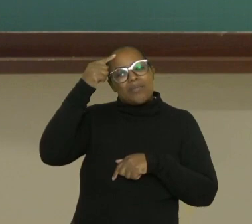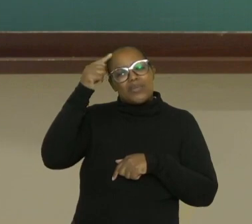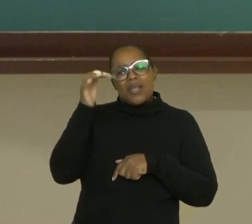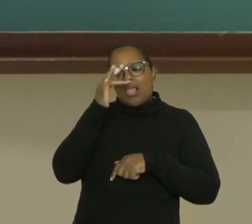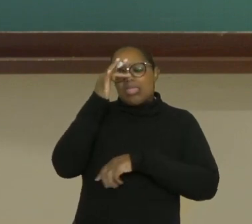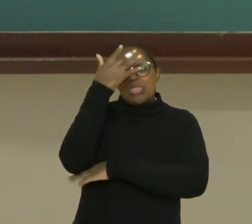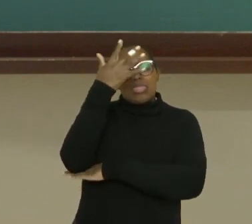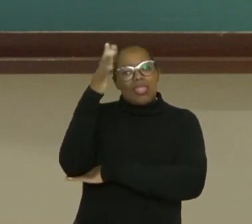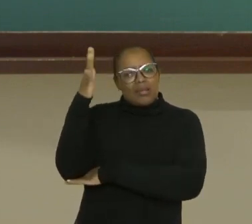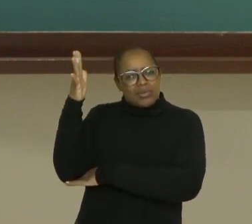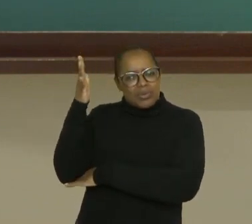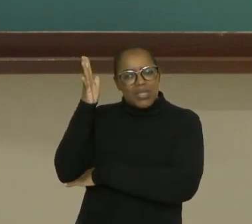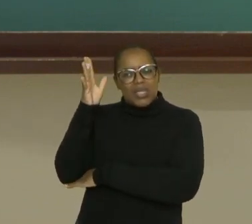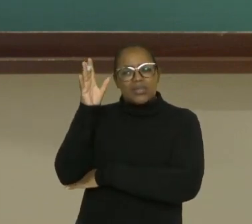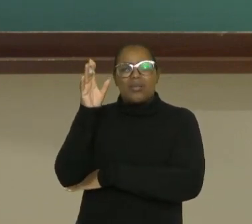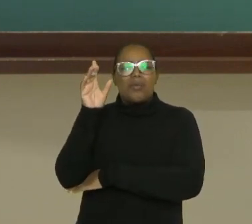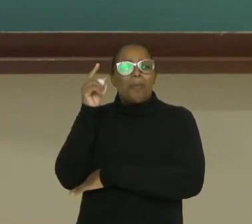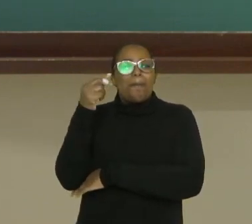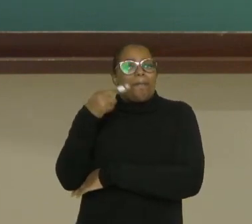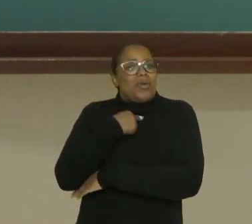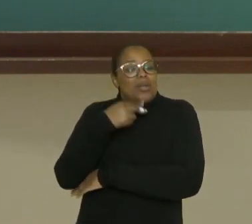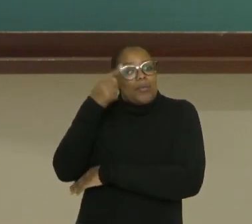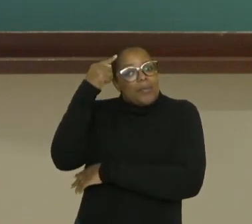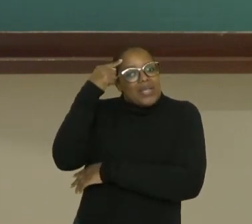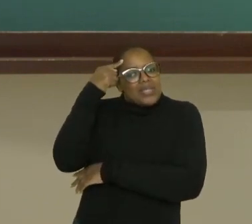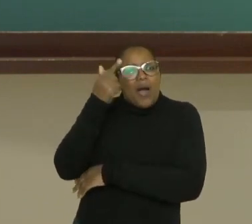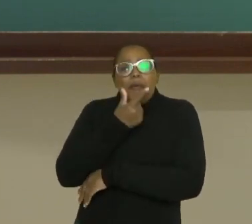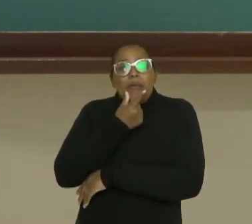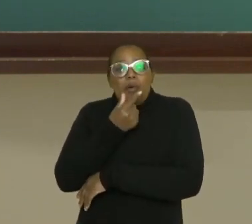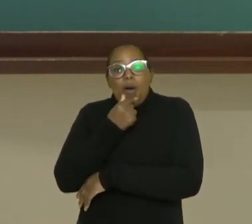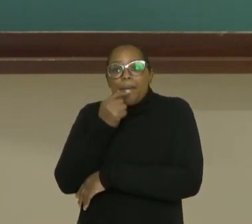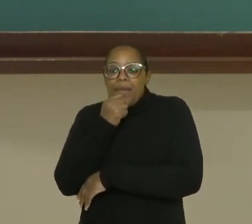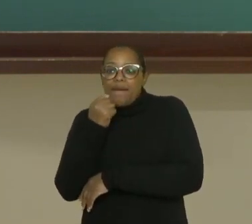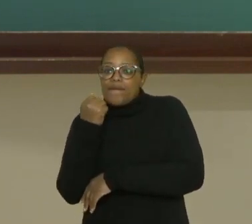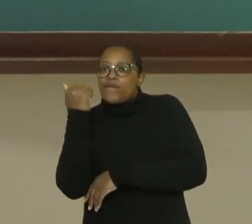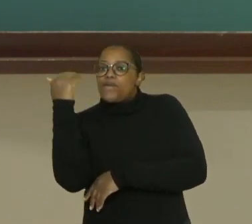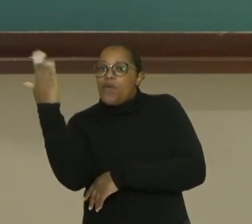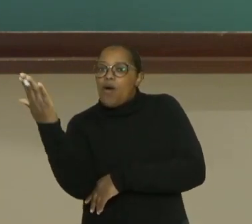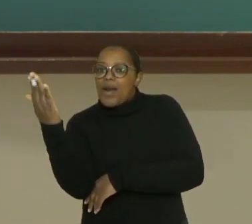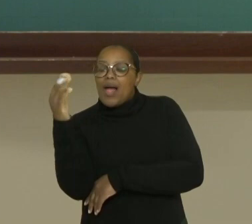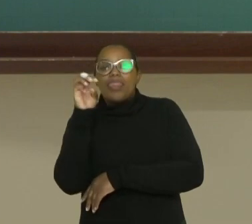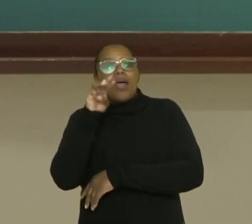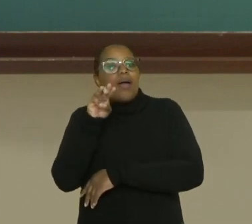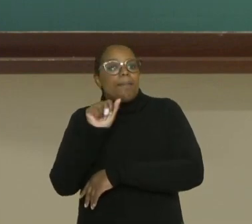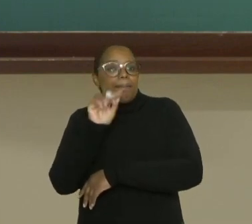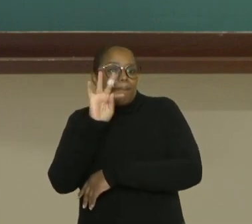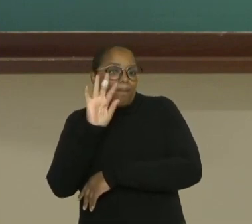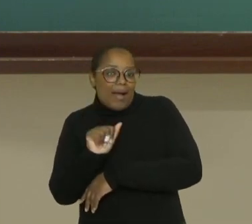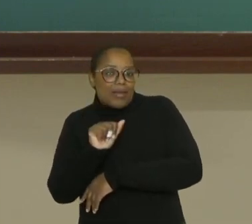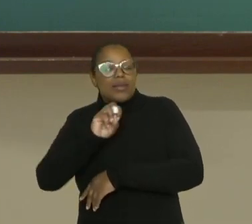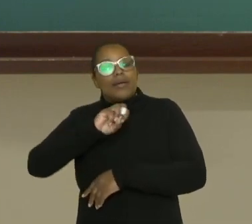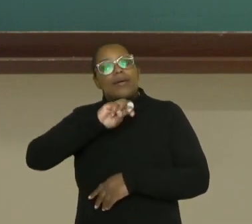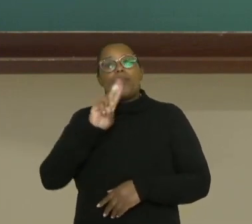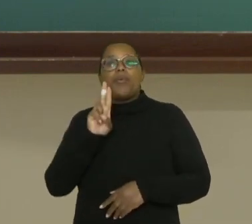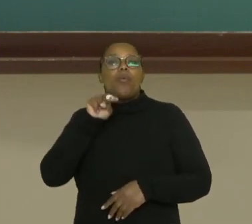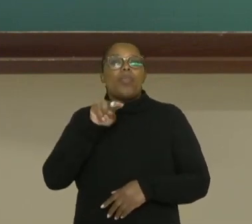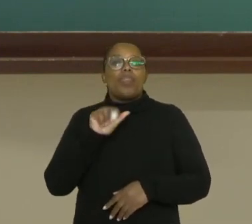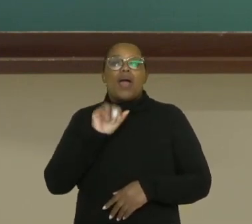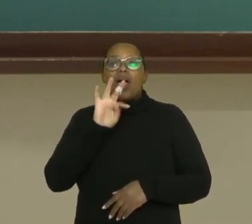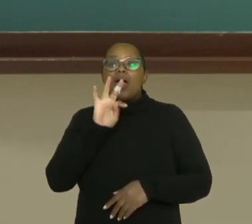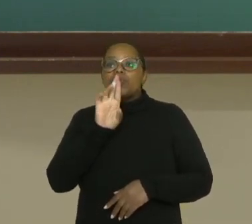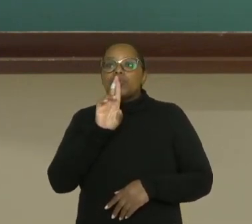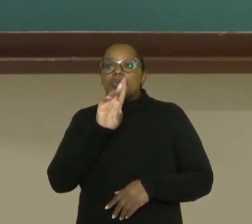não podemos pensar o homem fora da natureza. Então, os povos indígenas também vivem da natureza. É dela que tiram